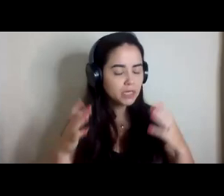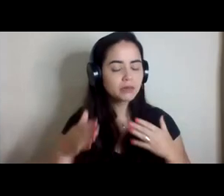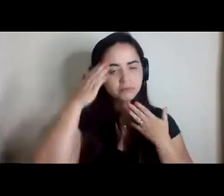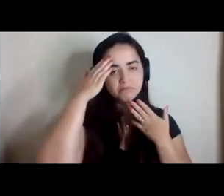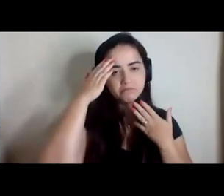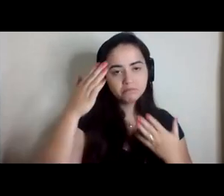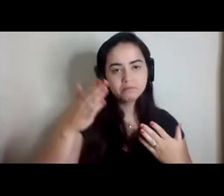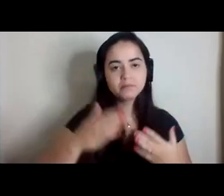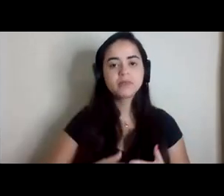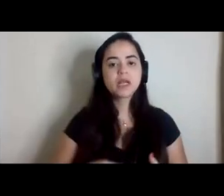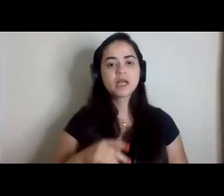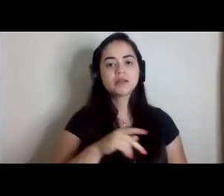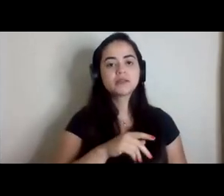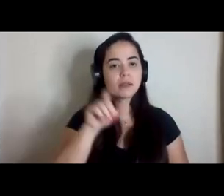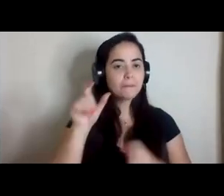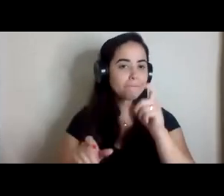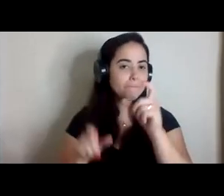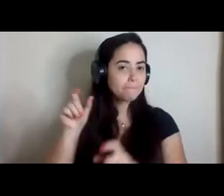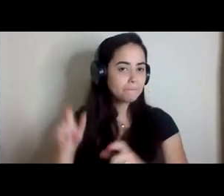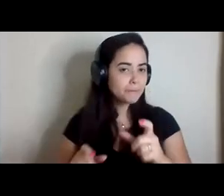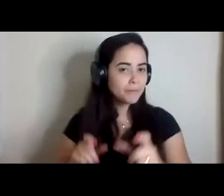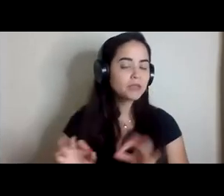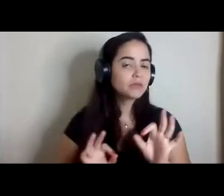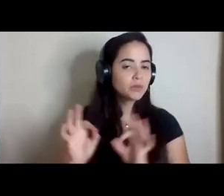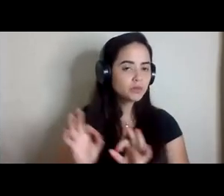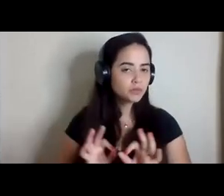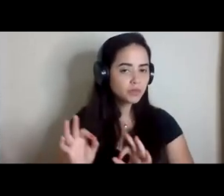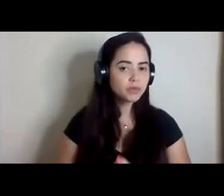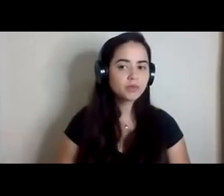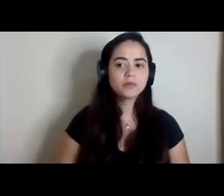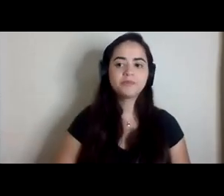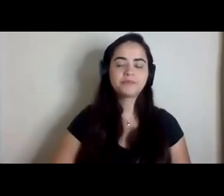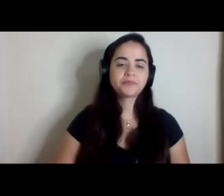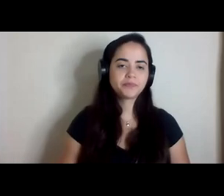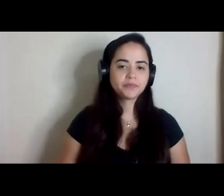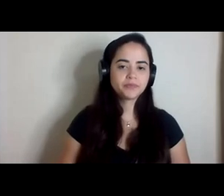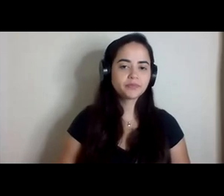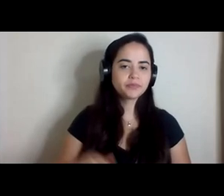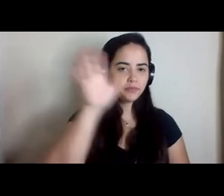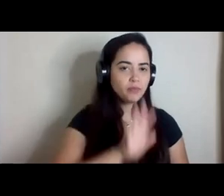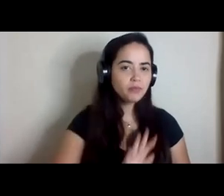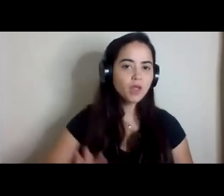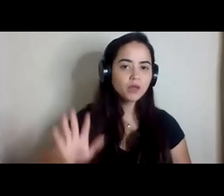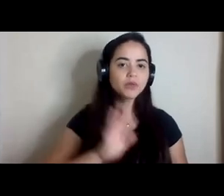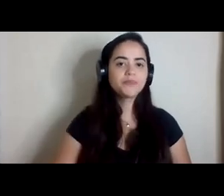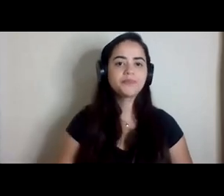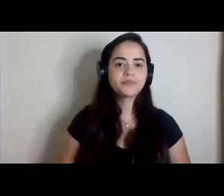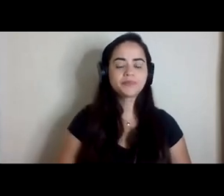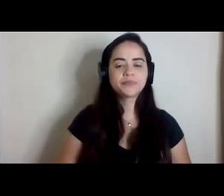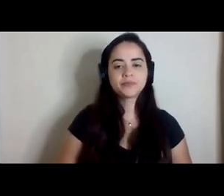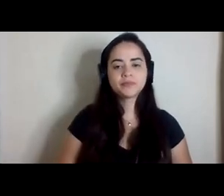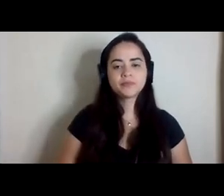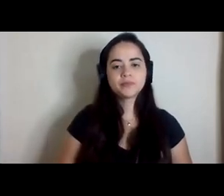pessoas envolvidas, as pessoas do nosso programa, né, e de toda a organização de modo geral. Eu gostaria também, de uma forma